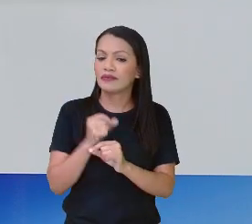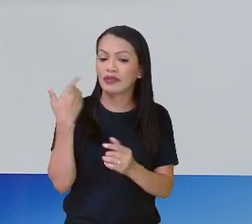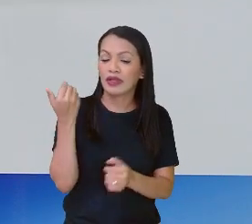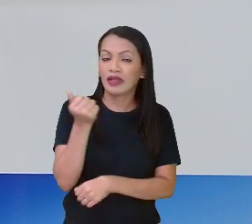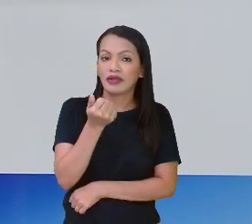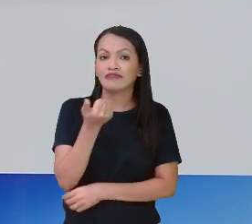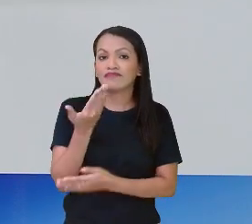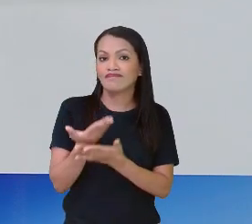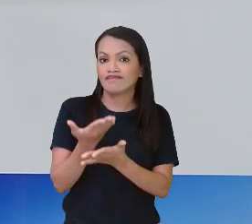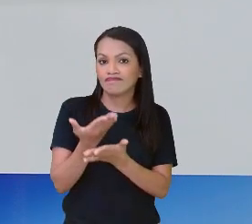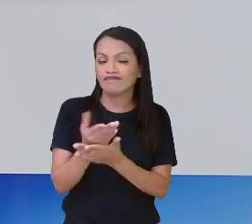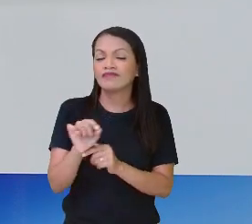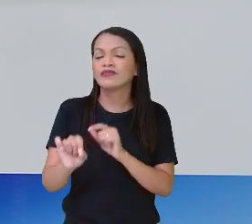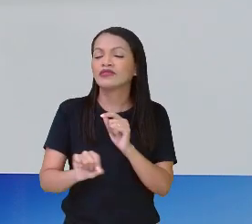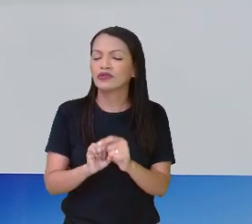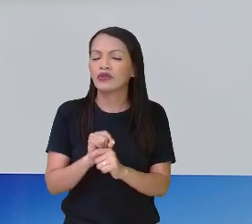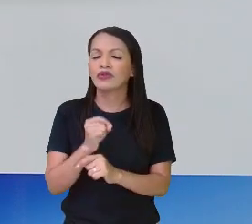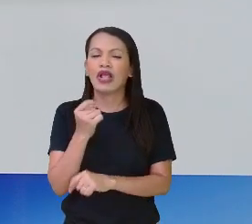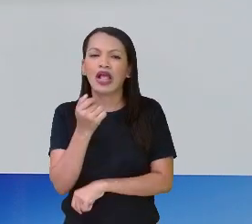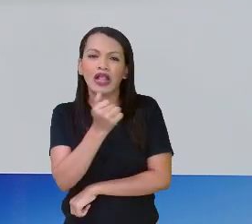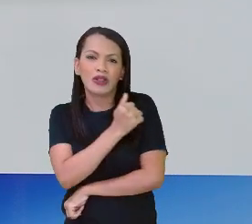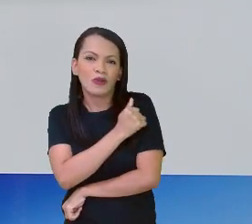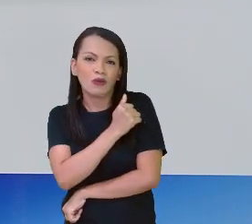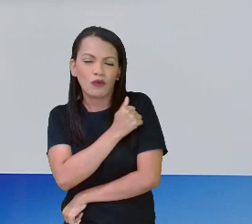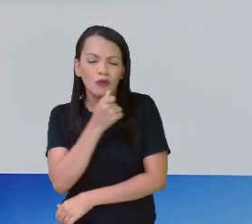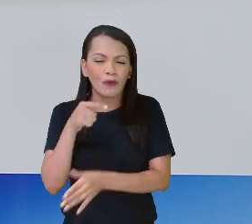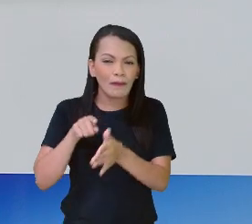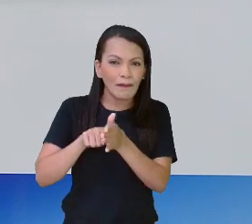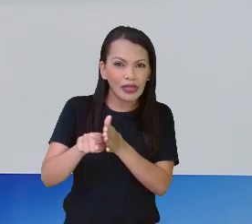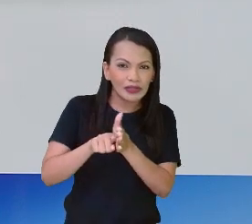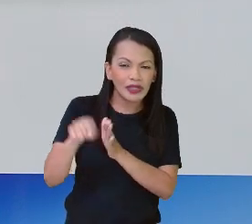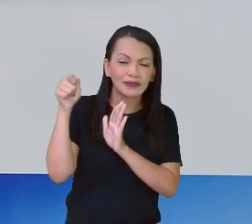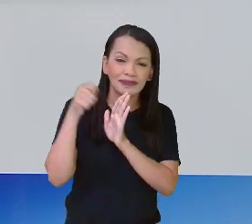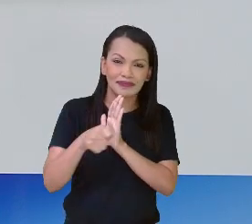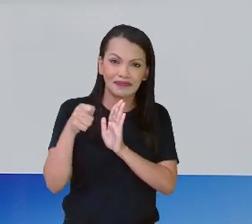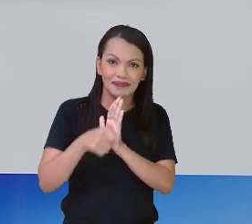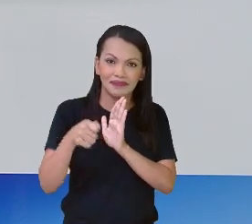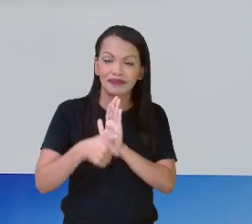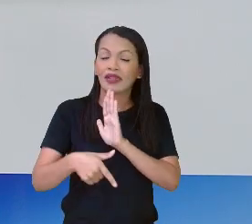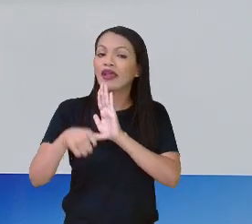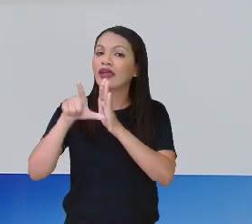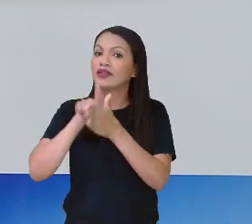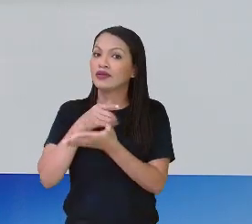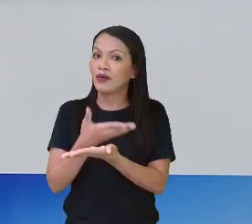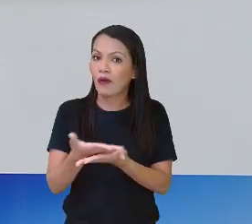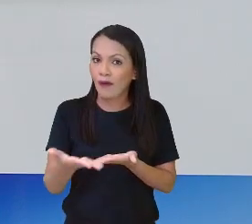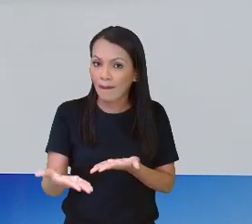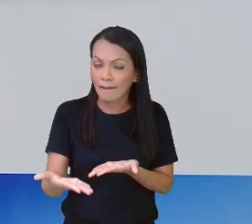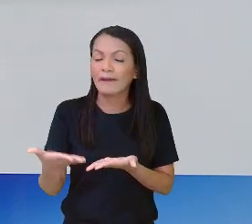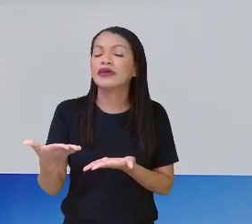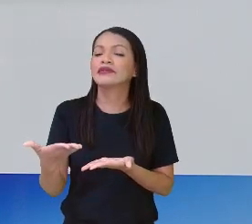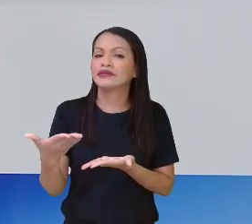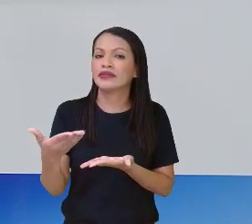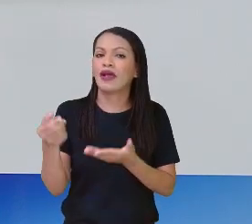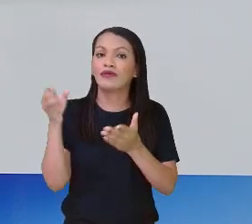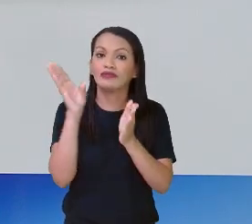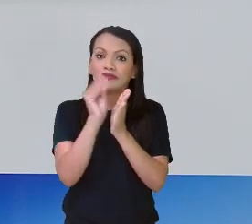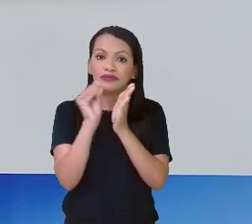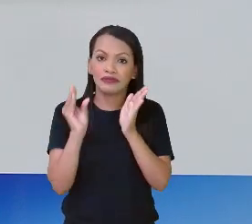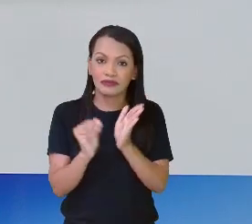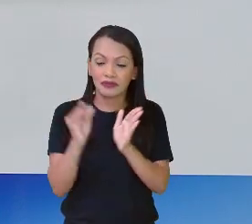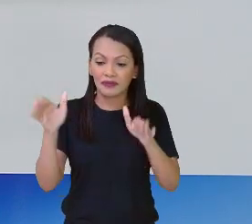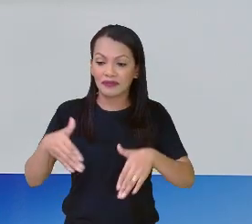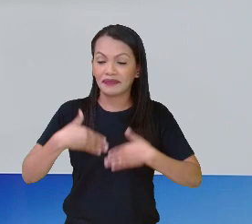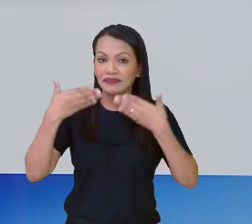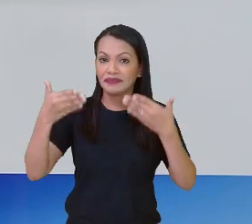Estudantes, pesquisadores, também escritores. Mas antes de começar o conteúdo, deixa aqui eu dar o meu bom dia e expressar minha